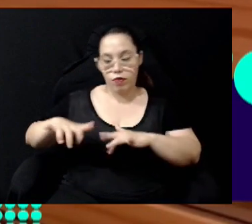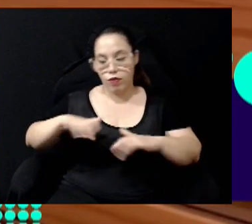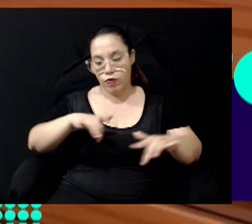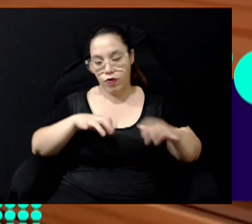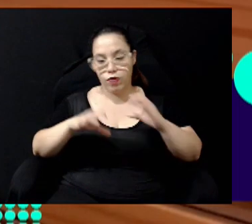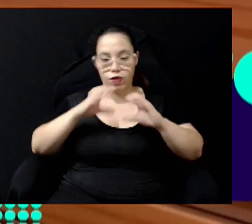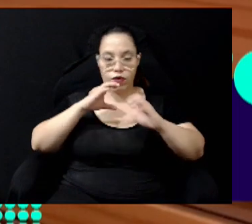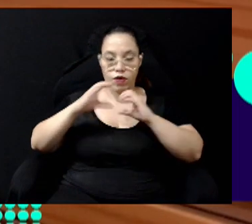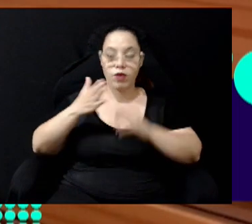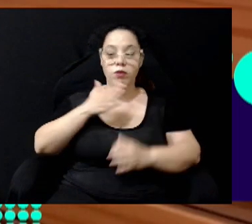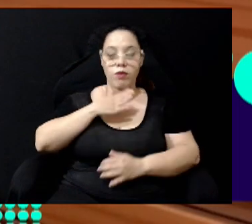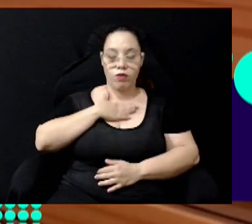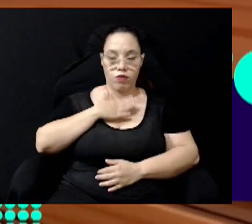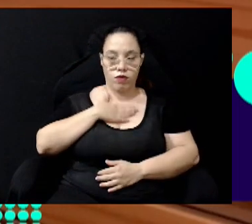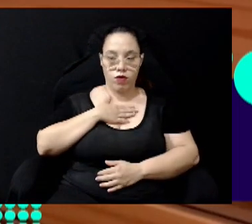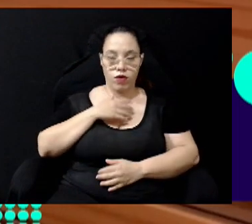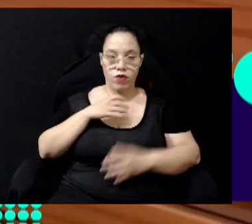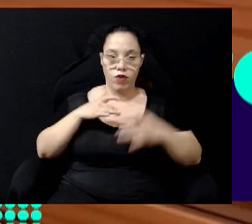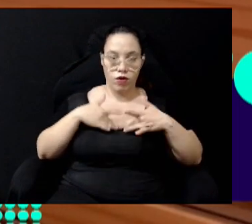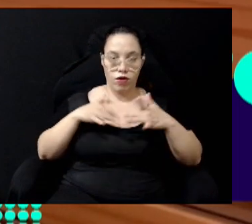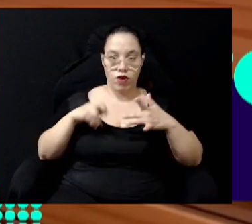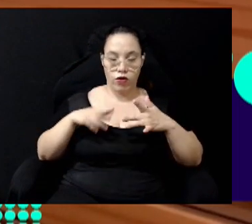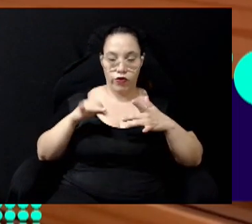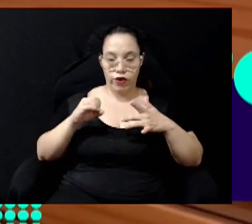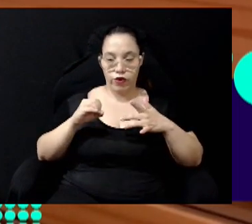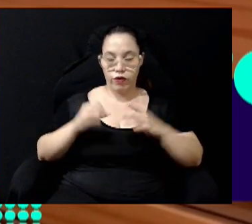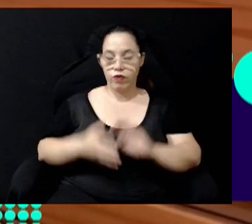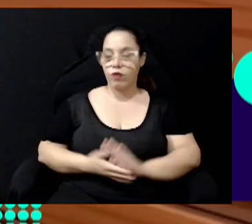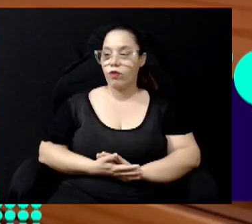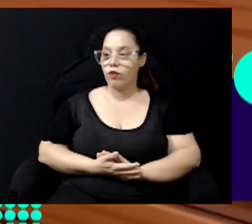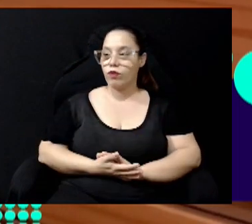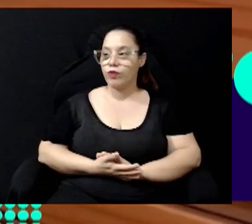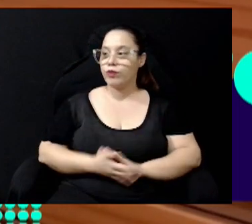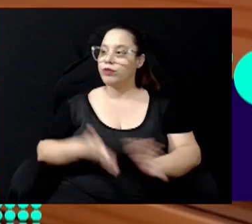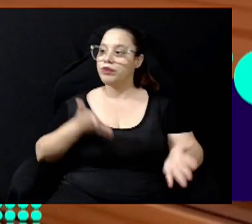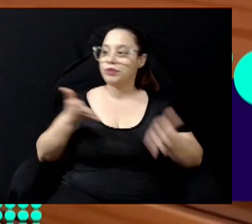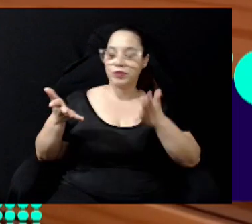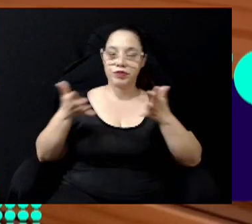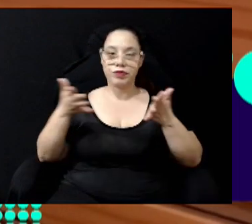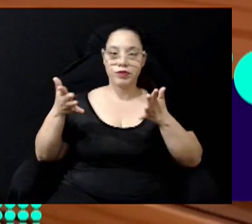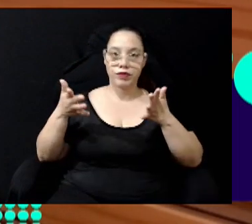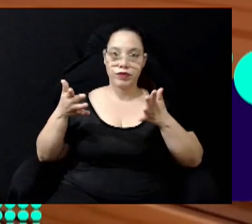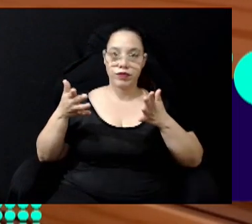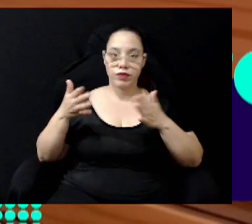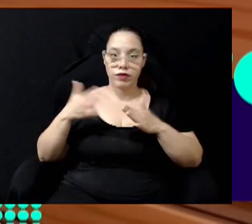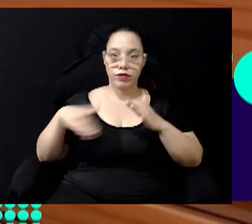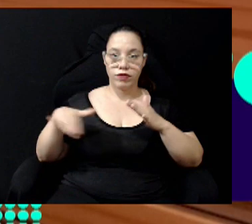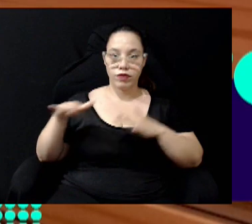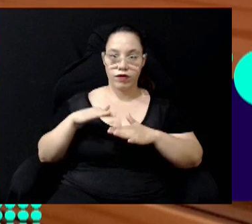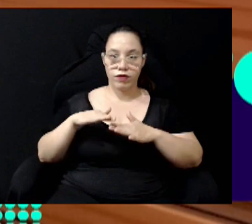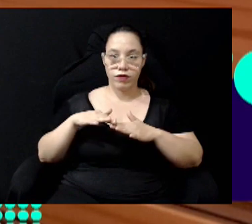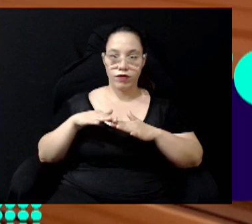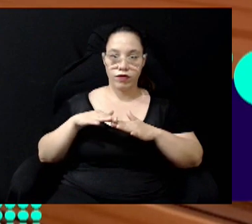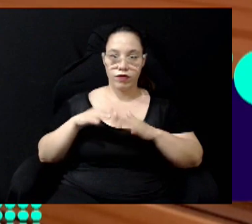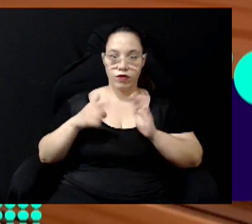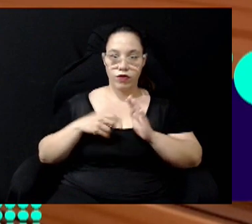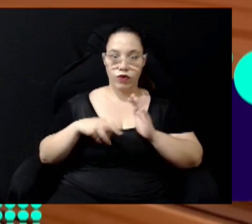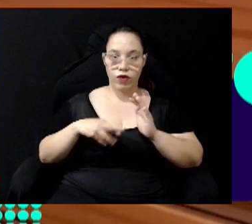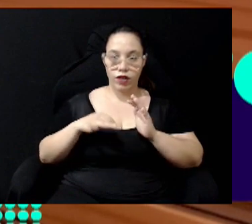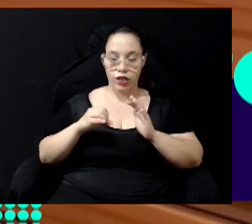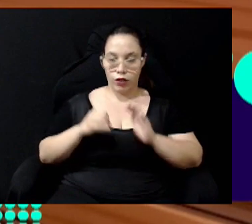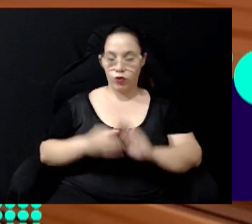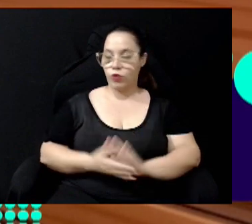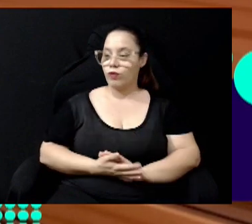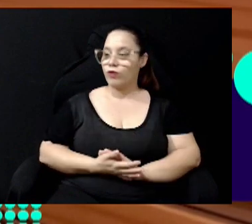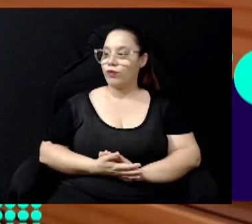minhas e do poeta Álvaro Faleiros, e as animações são em cima de ilustrações maravilhosas do Fernando Vilela. As